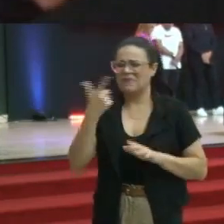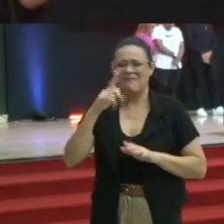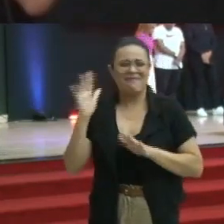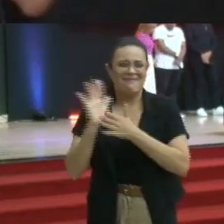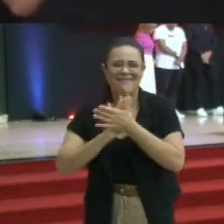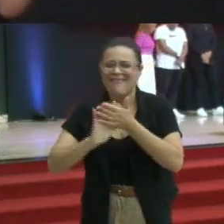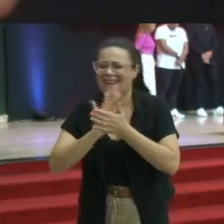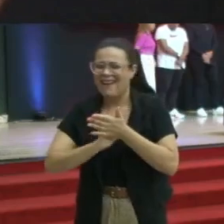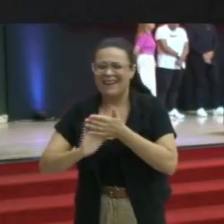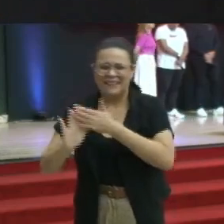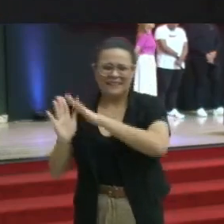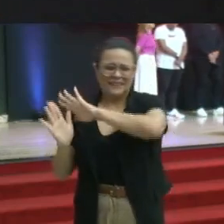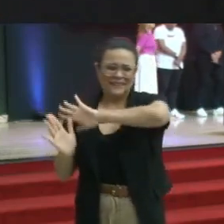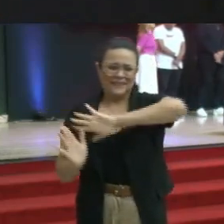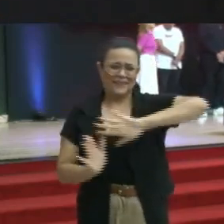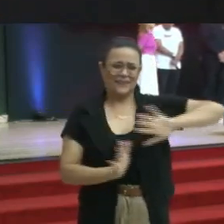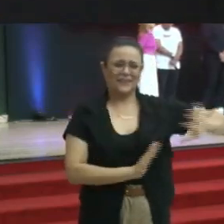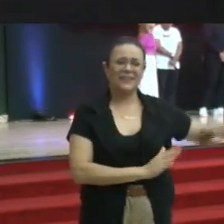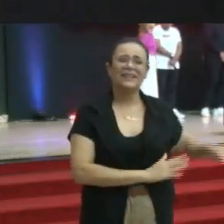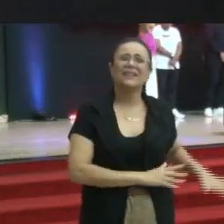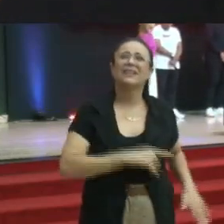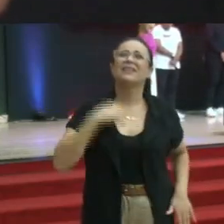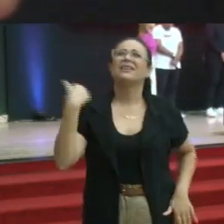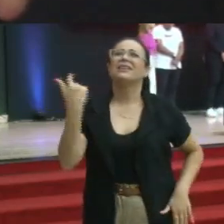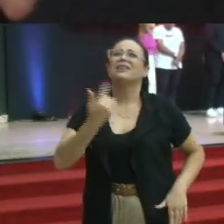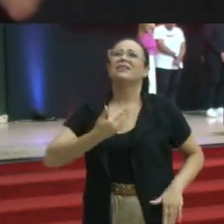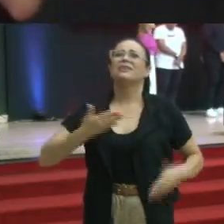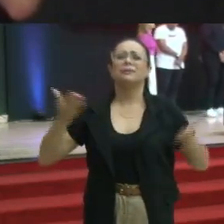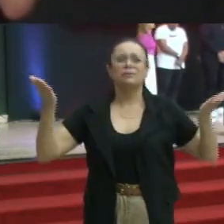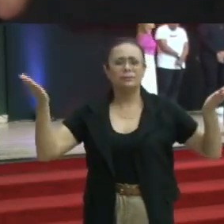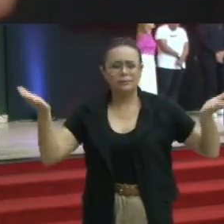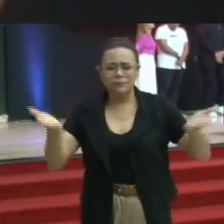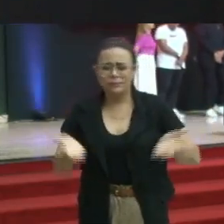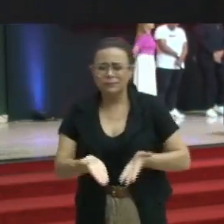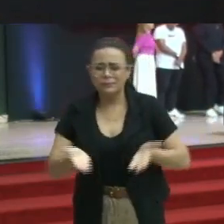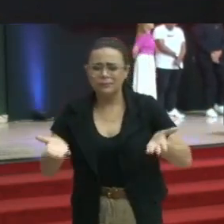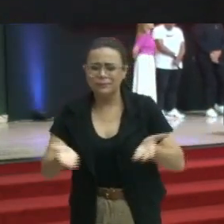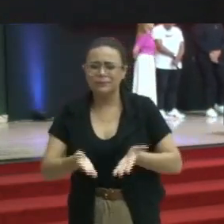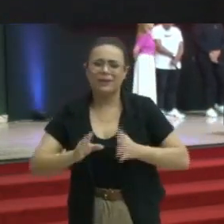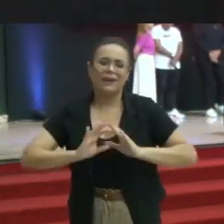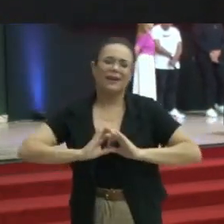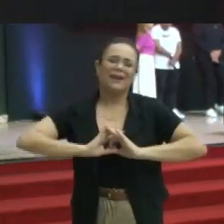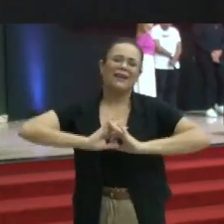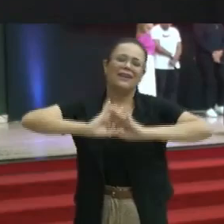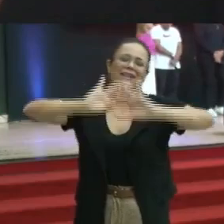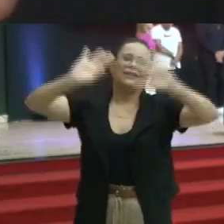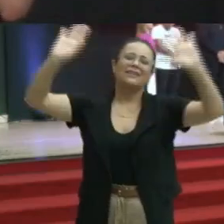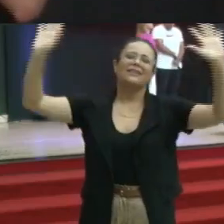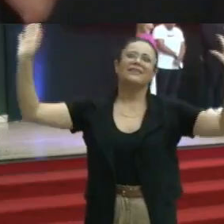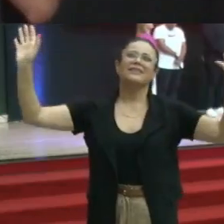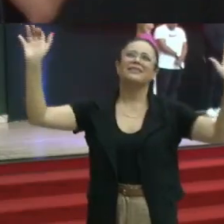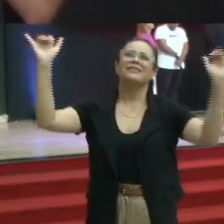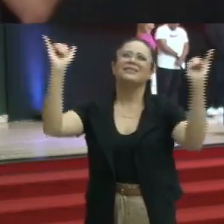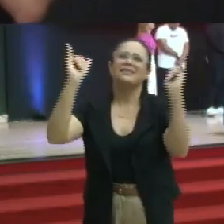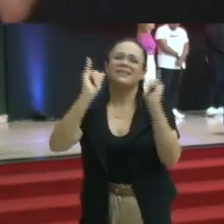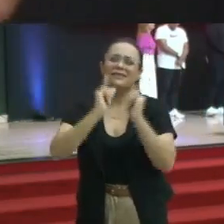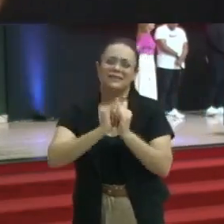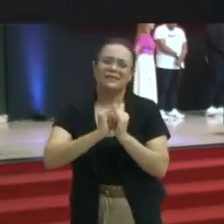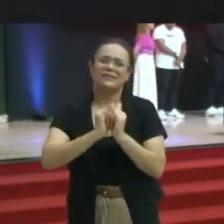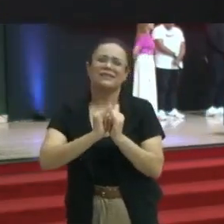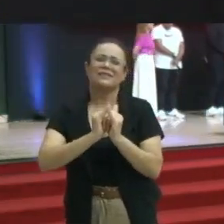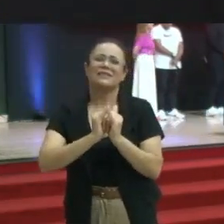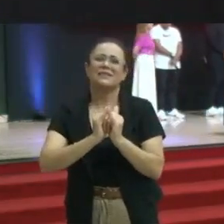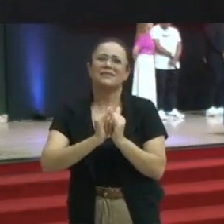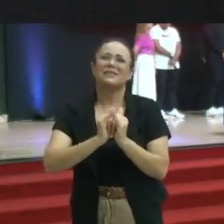que venha influenciar o nosso presente, porque fomos livres, perdoados. E